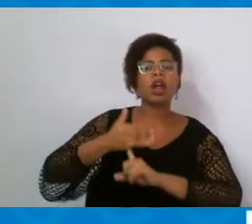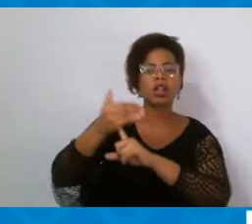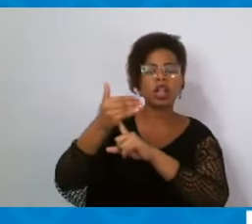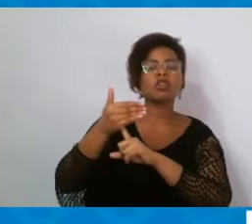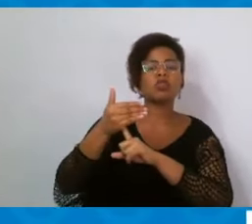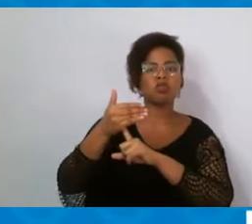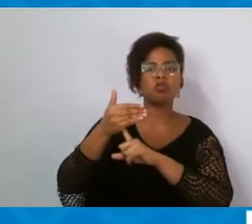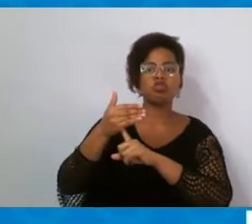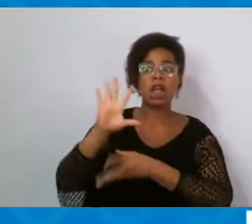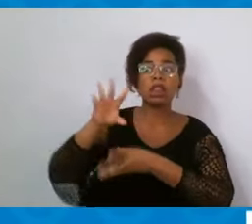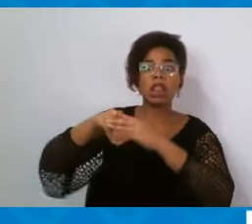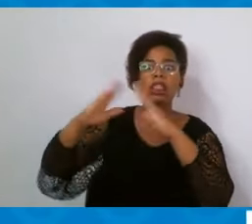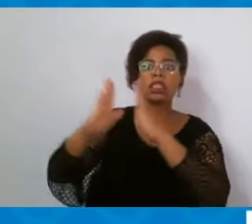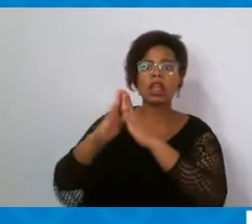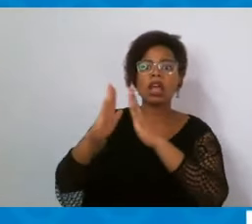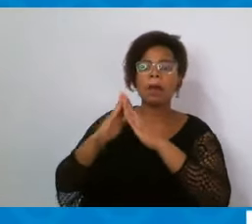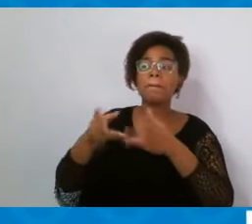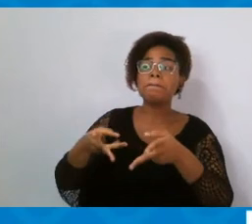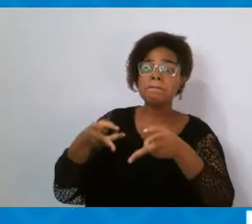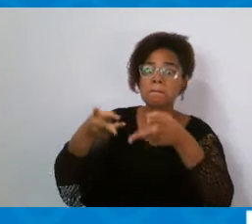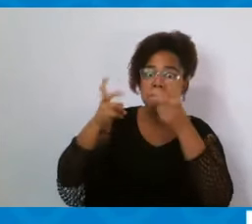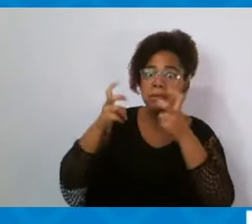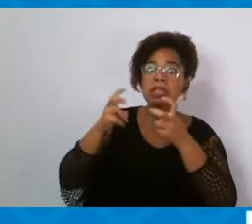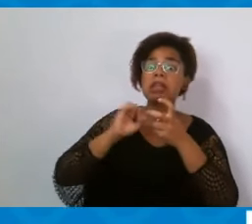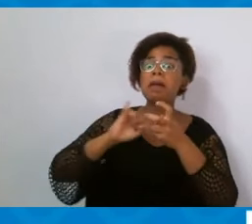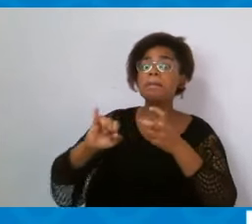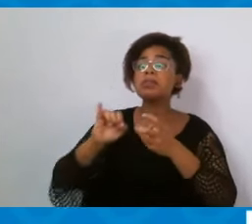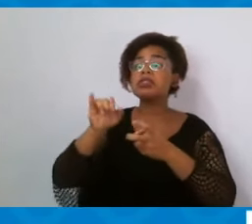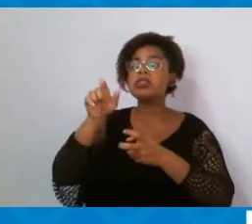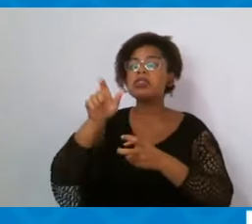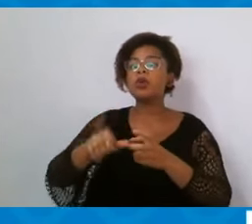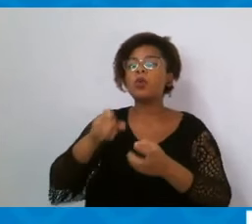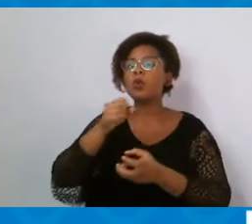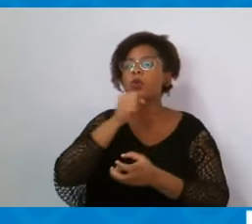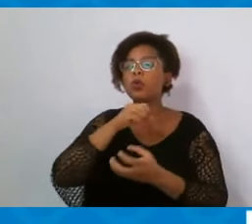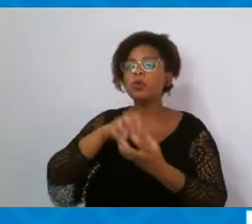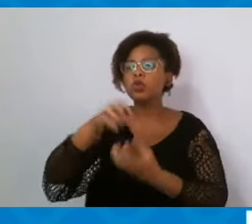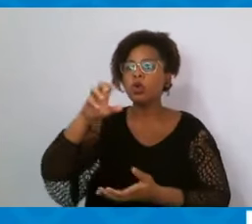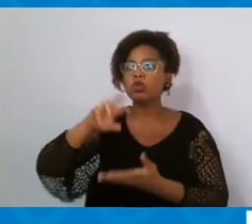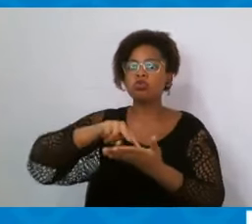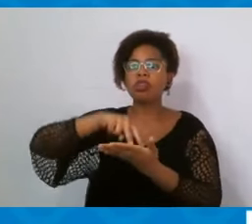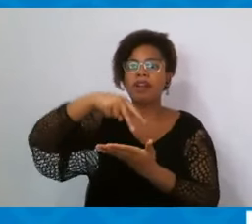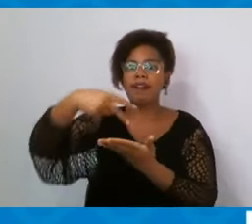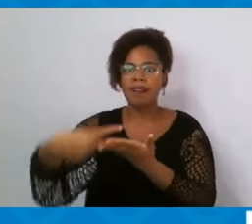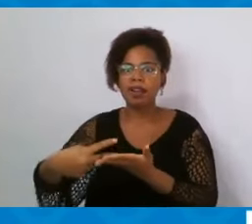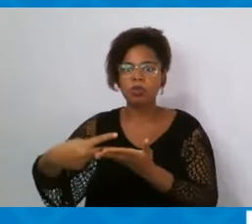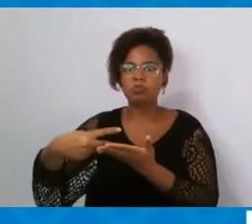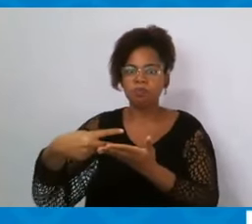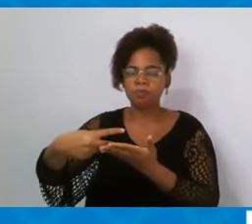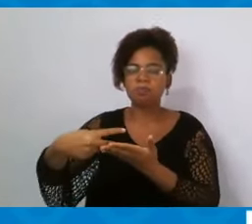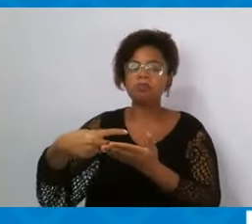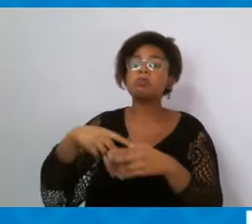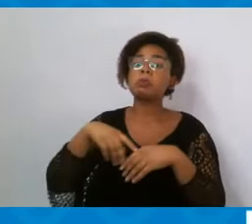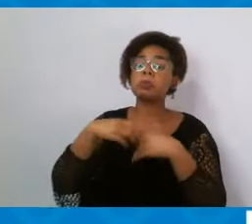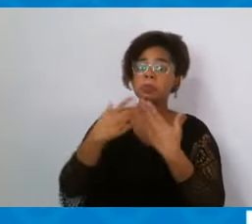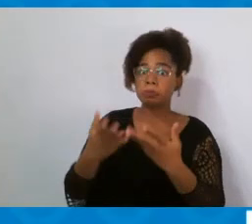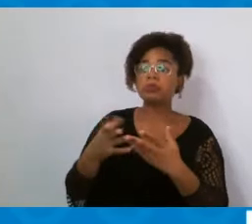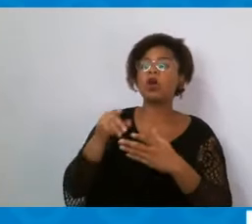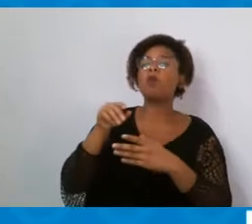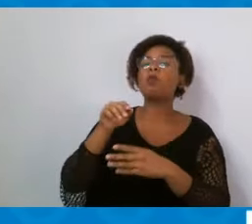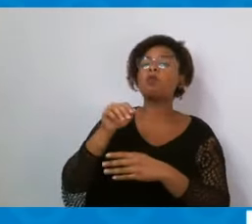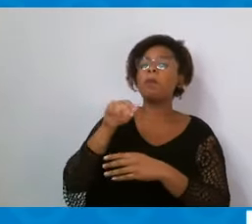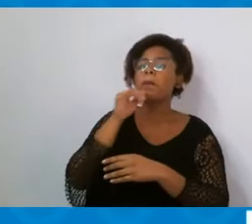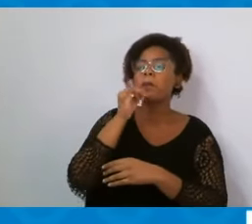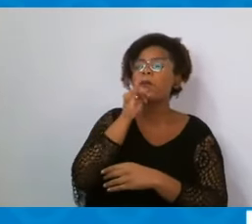né, nesse caso, e isso informava diretamente por SMS ou WhatsApp um cuidador, né, um filho,